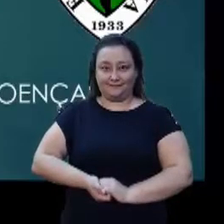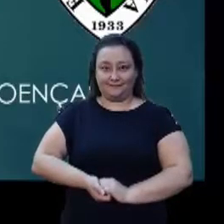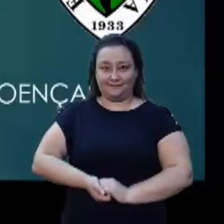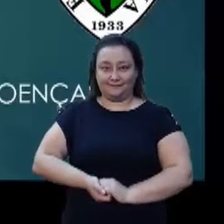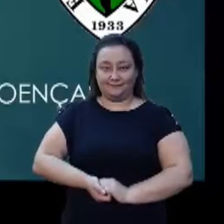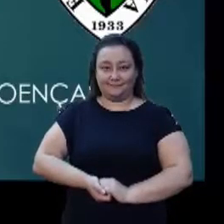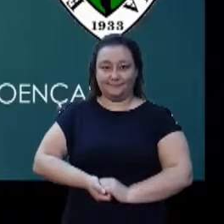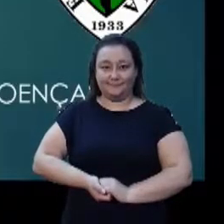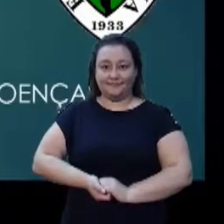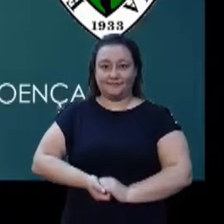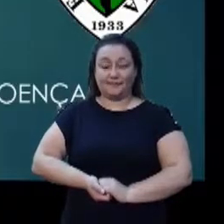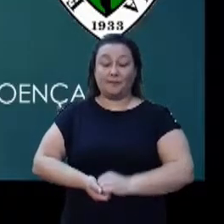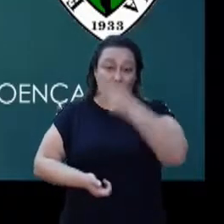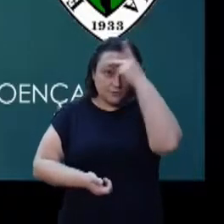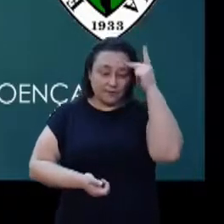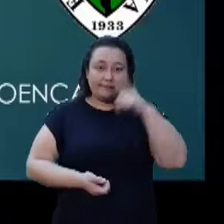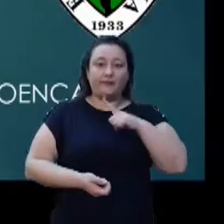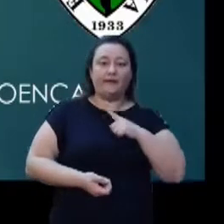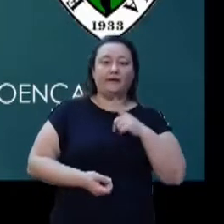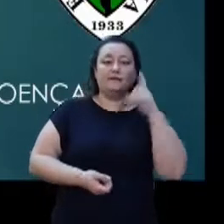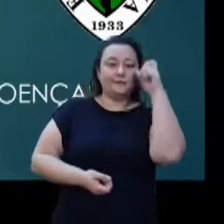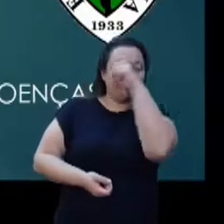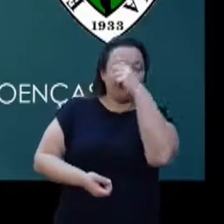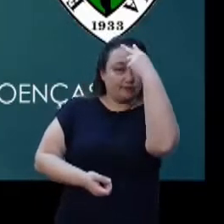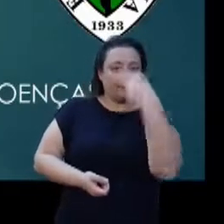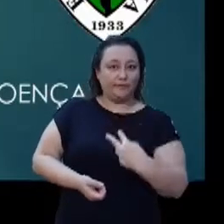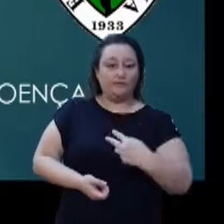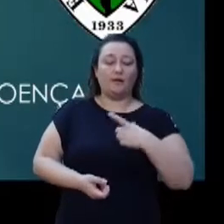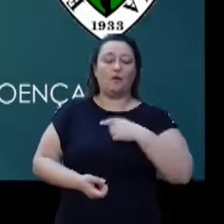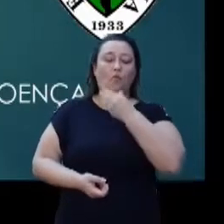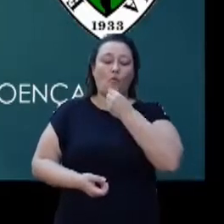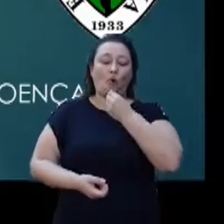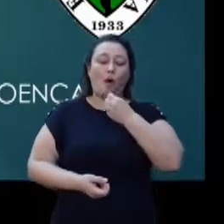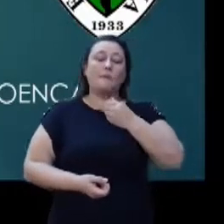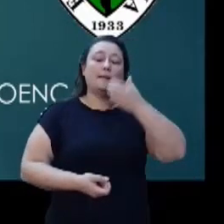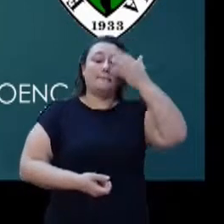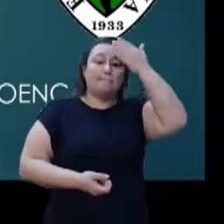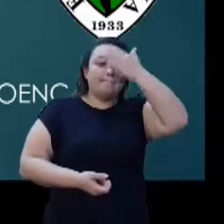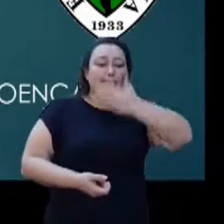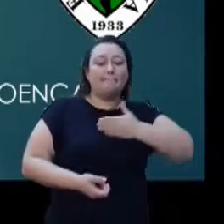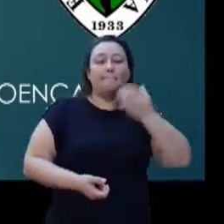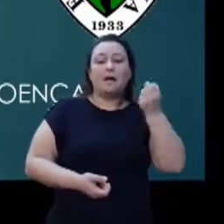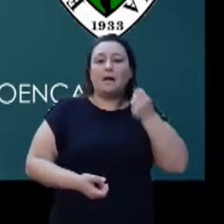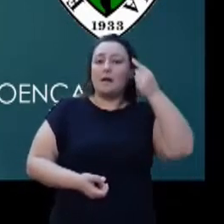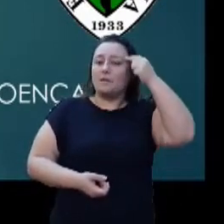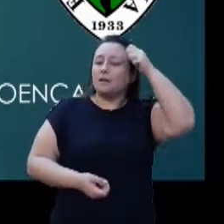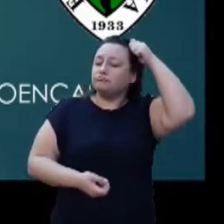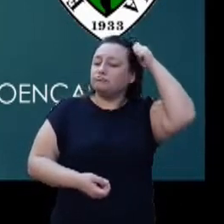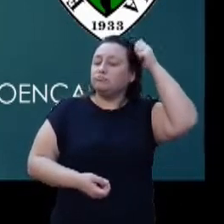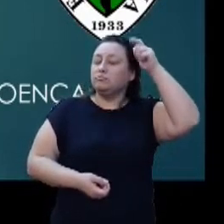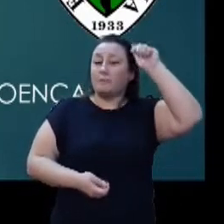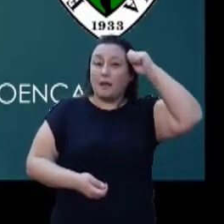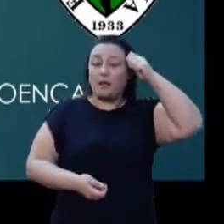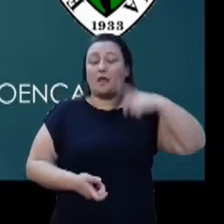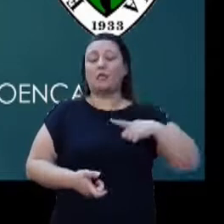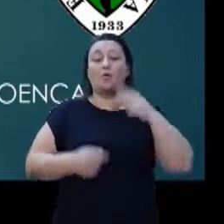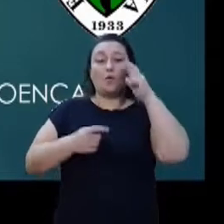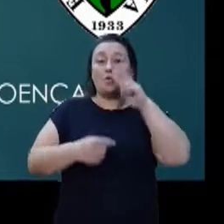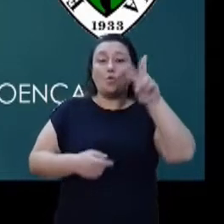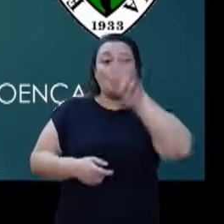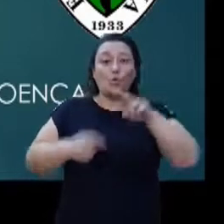Para aqueles que têm dificuldade de me enxergar, sou um homem branco, de cabelo curto, castanho, estou usando óculos, uma